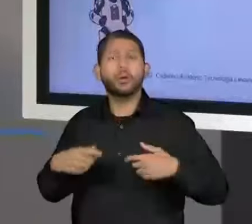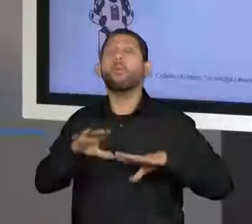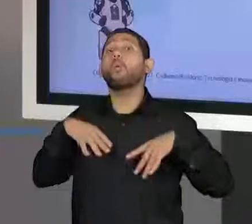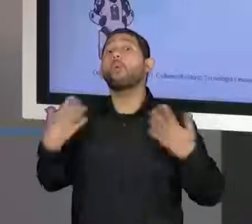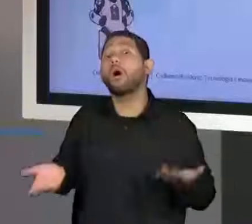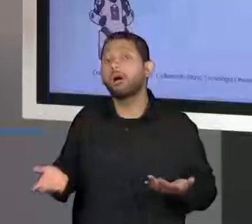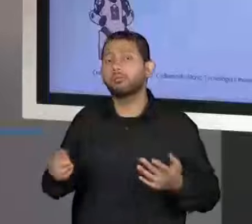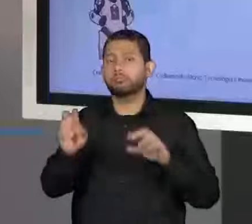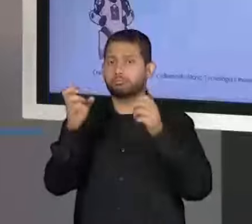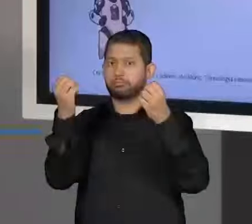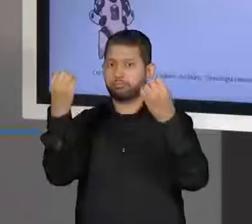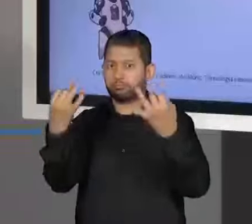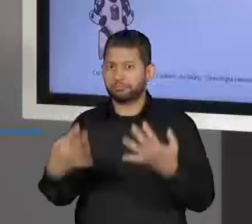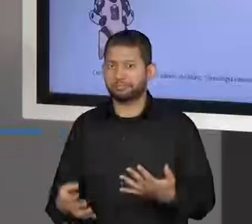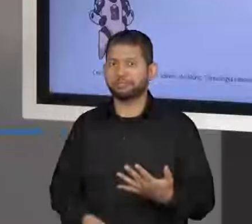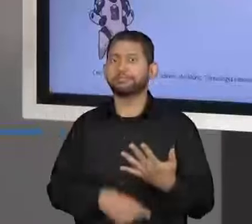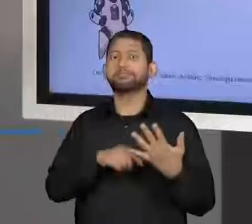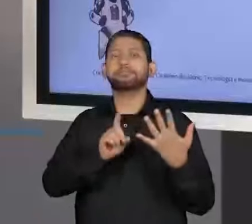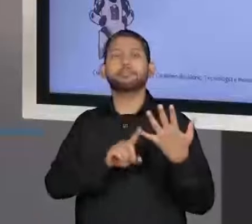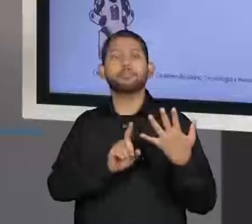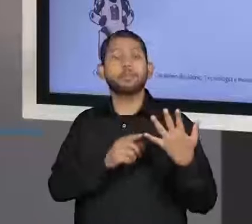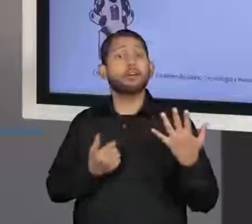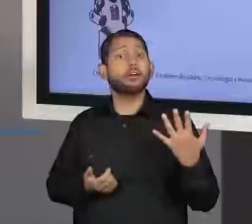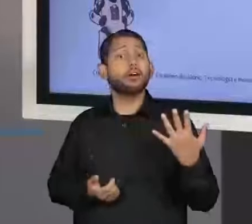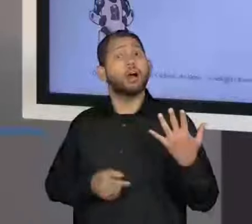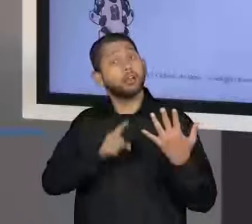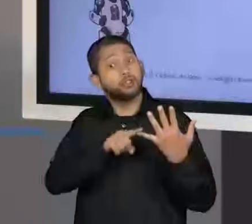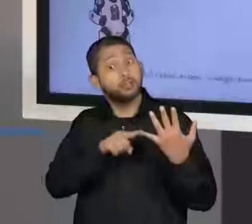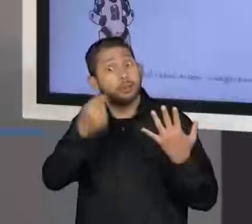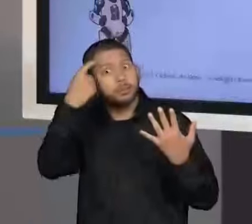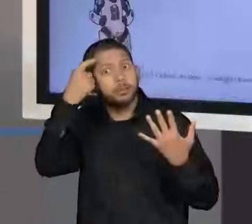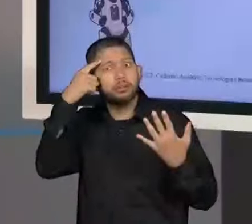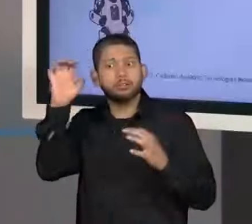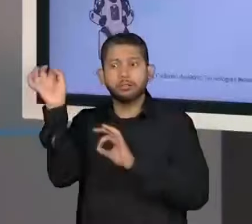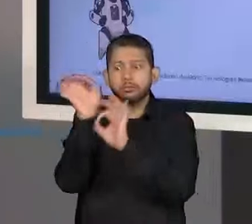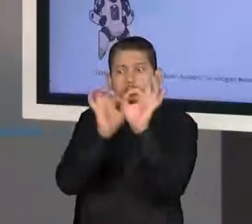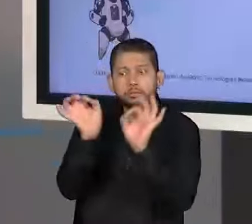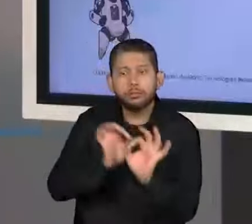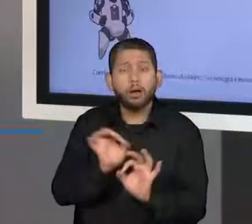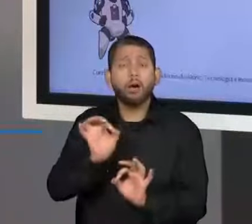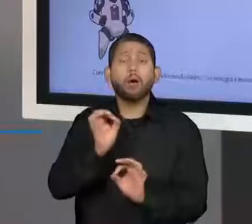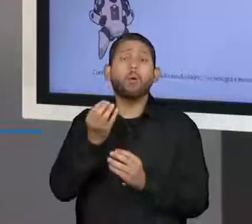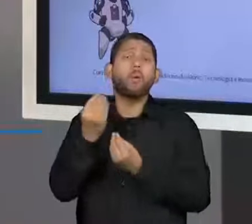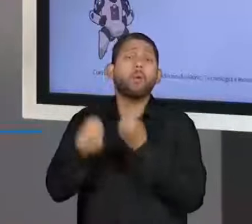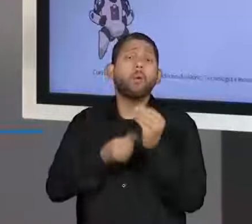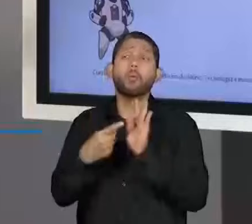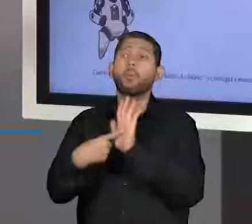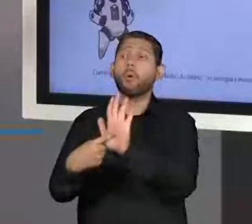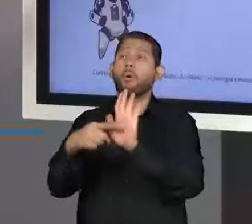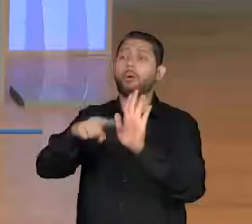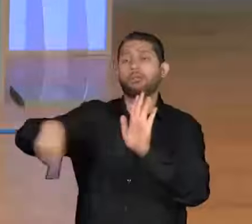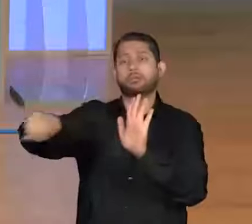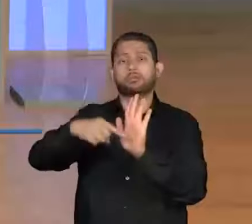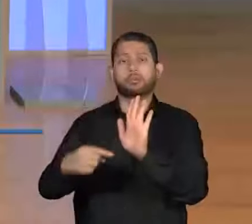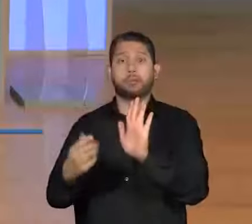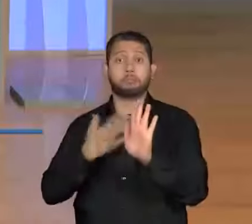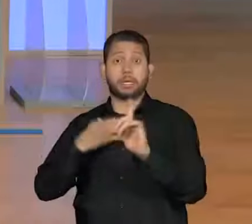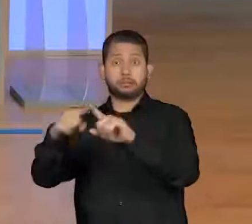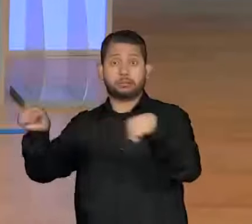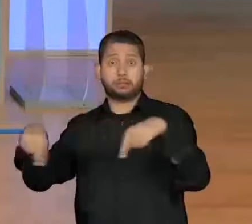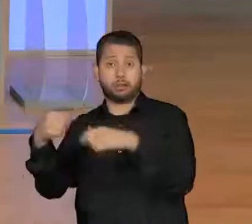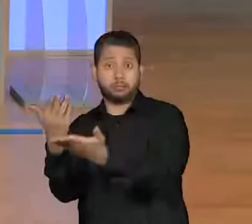nós podemos também criar algo ali para apresentar essa nossa pesquisa para a turma e quem sabe até para outras turmas, não